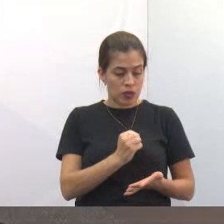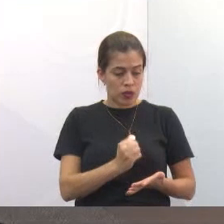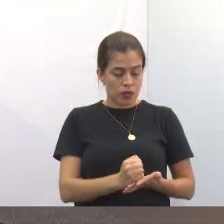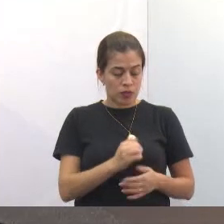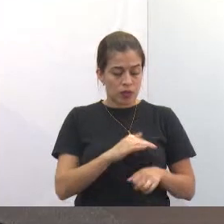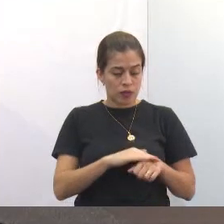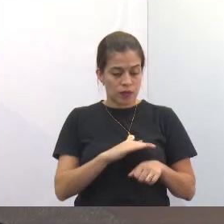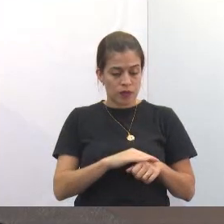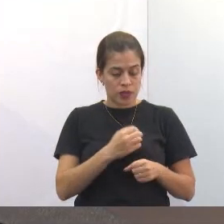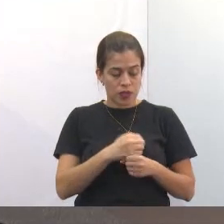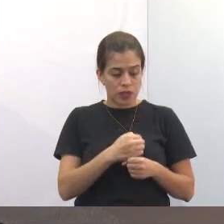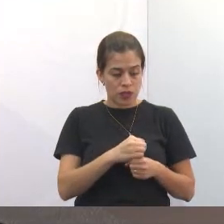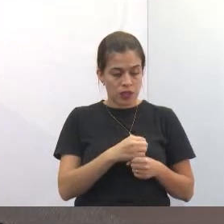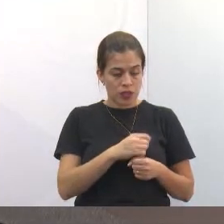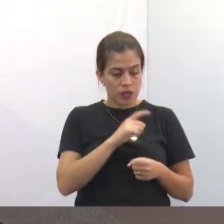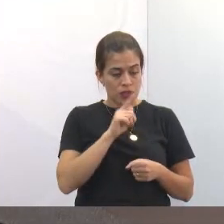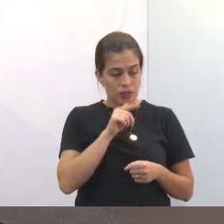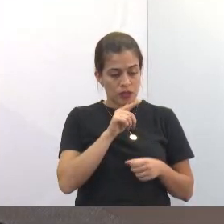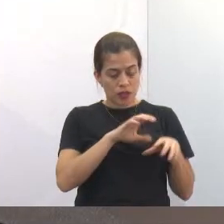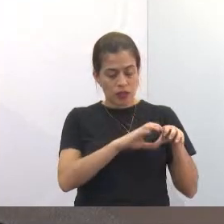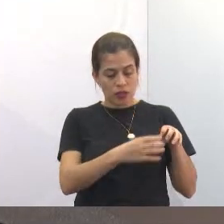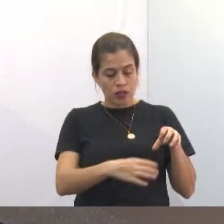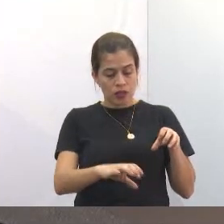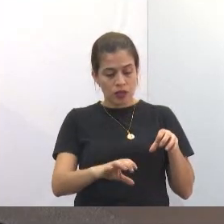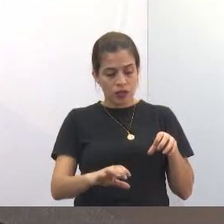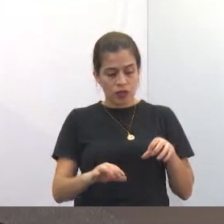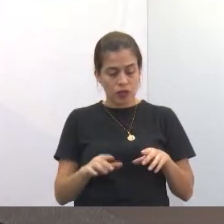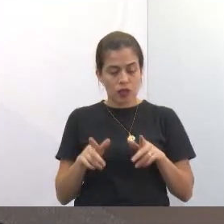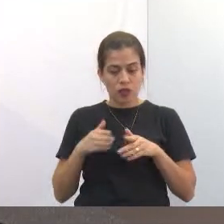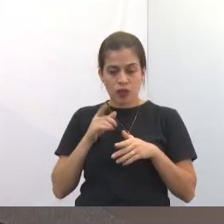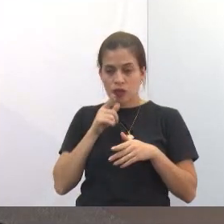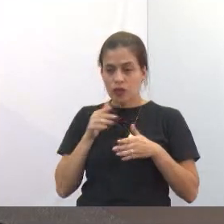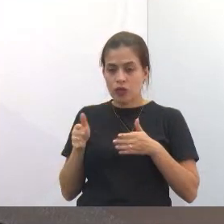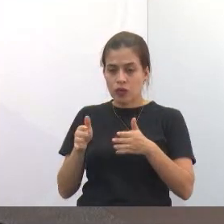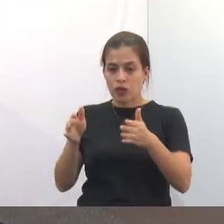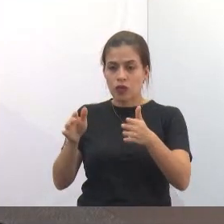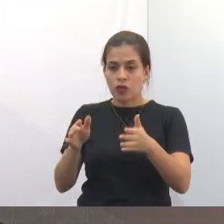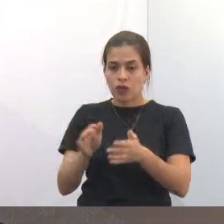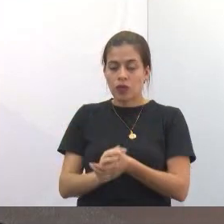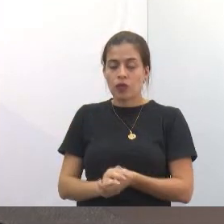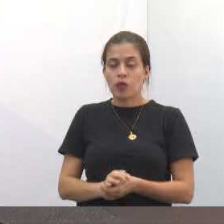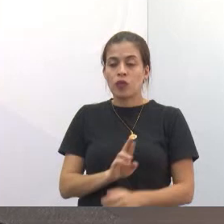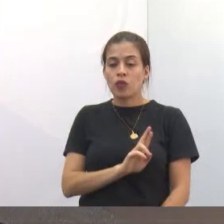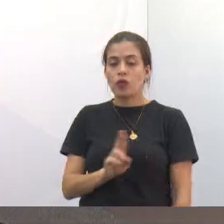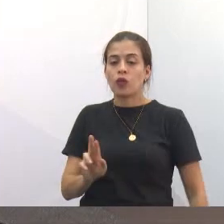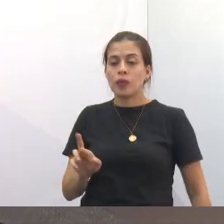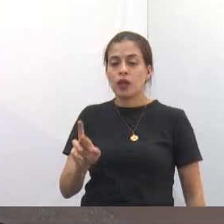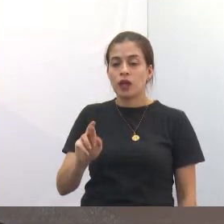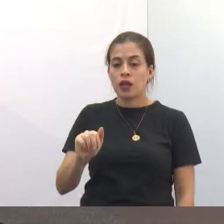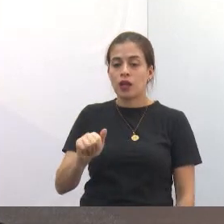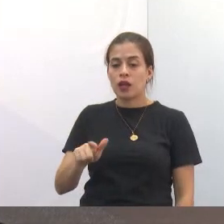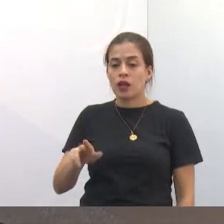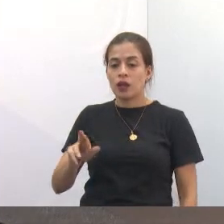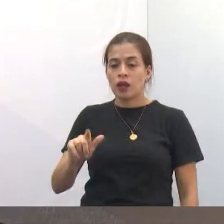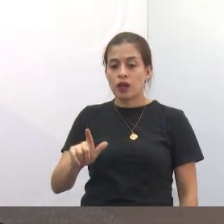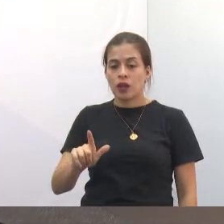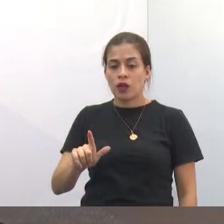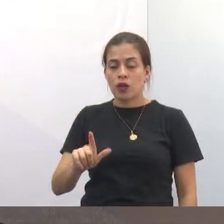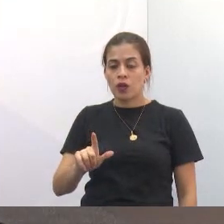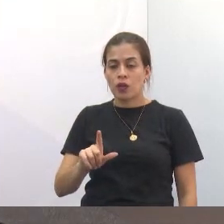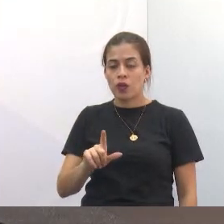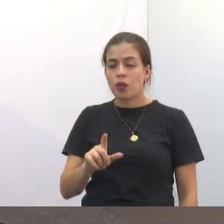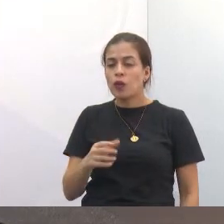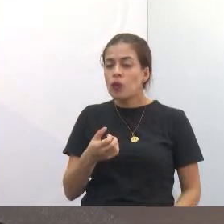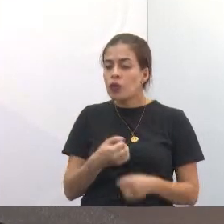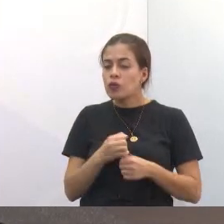a execução da canalização do córrego do Diogo Fontes é Raul Construções, Rual Construções Comércio